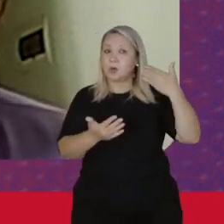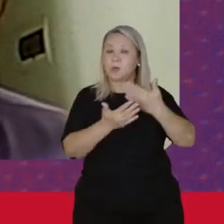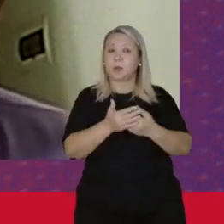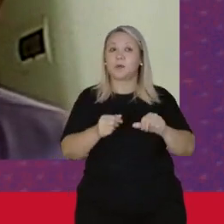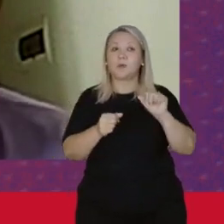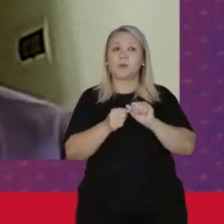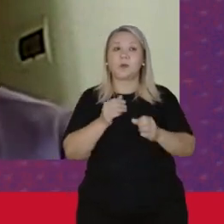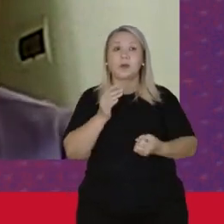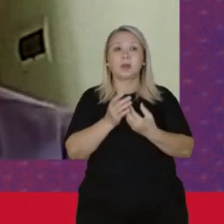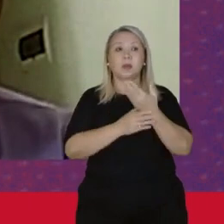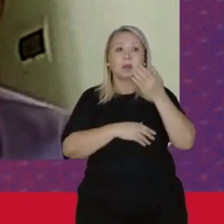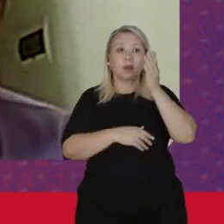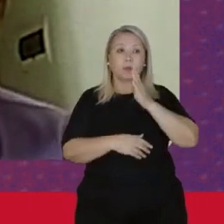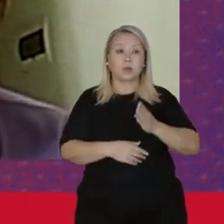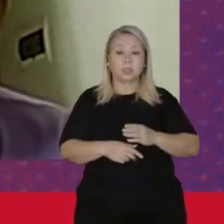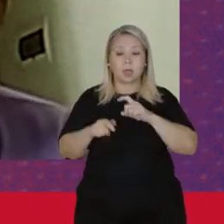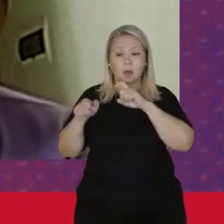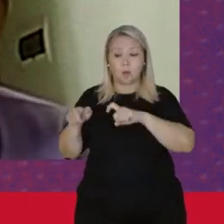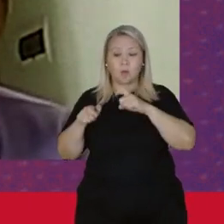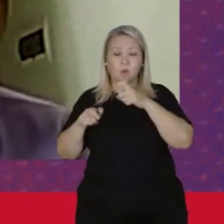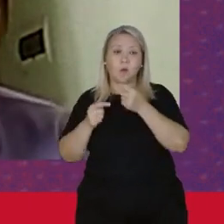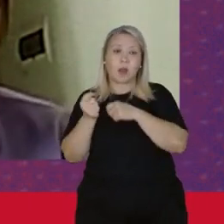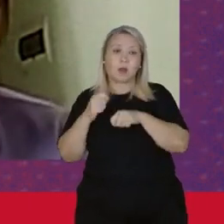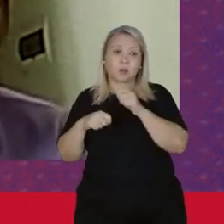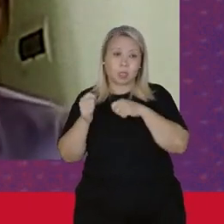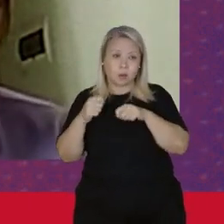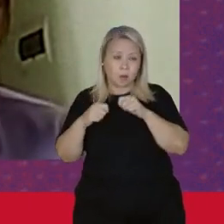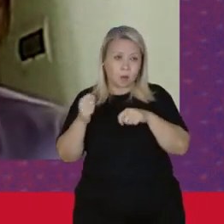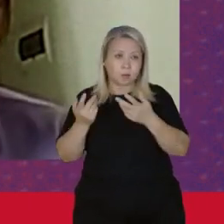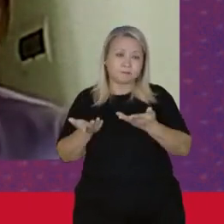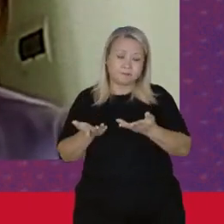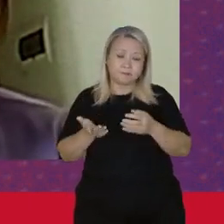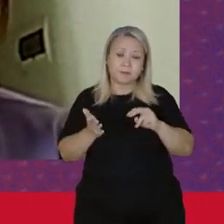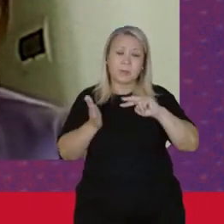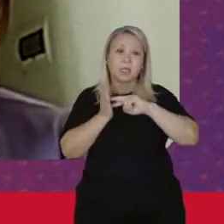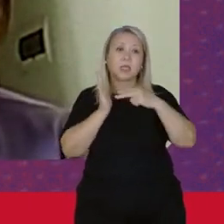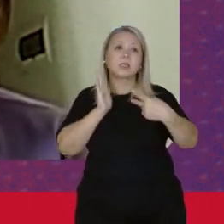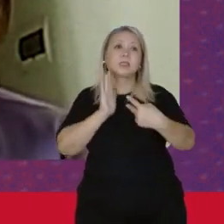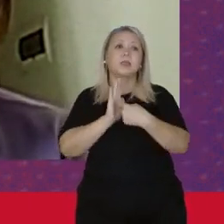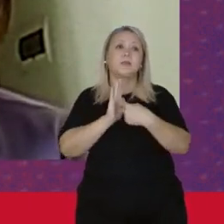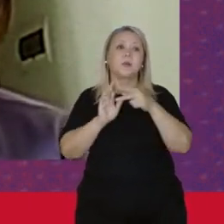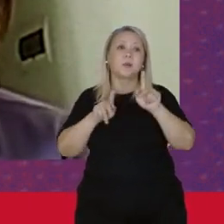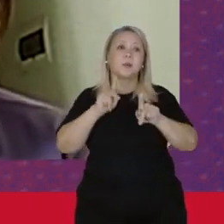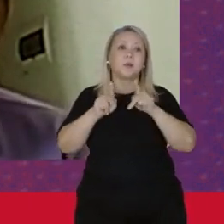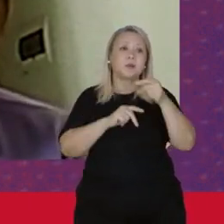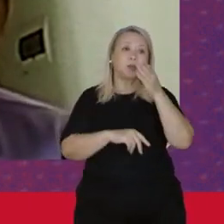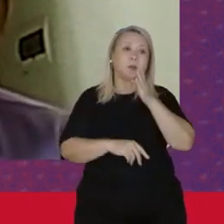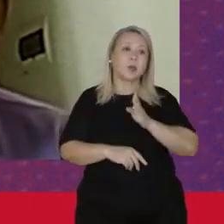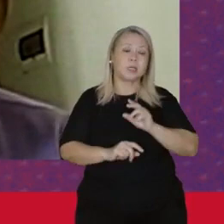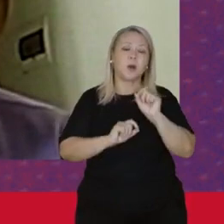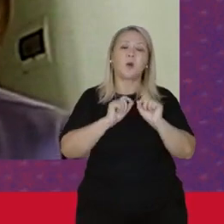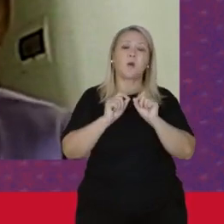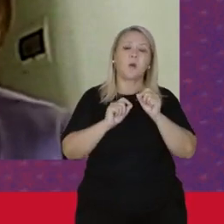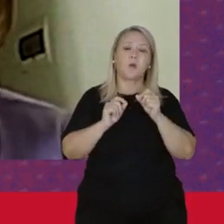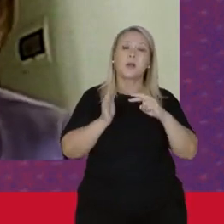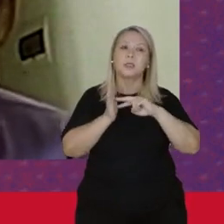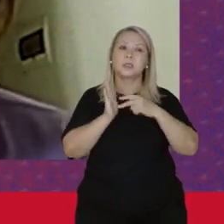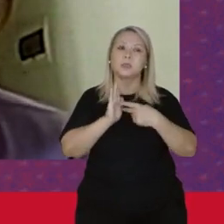no Brasil, que é o agronegócio, né, e o que isso significa para a população brasileira, para os